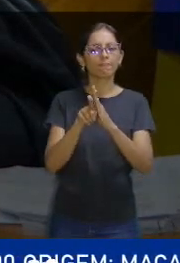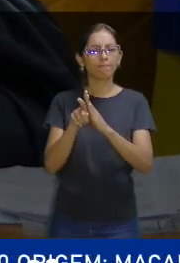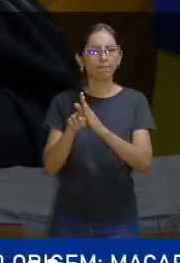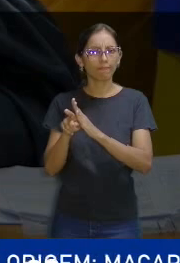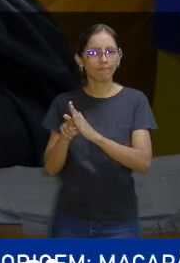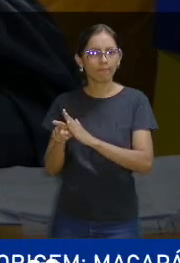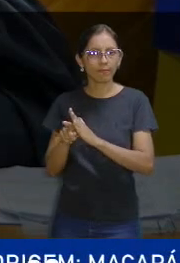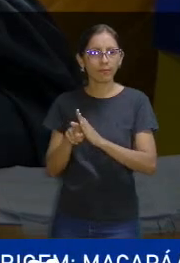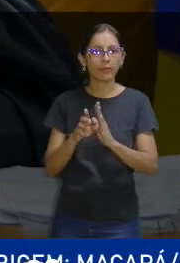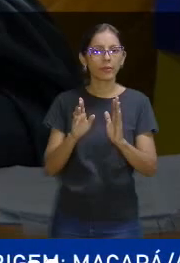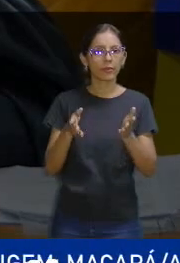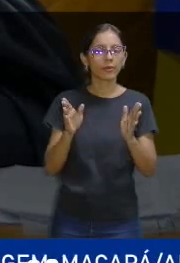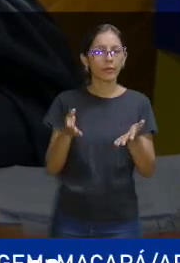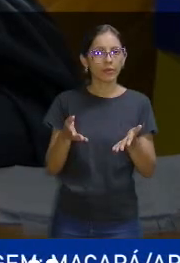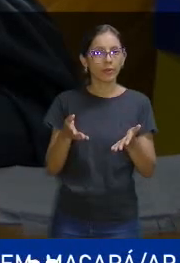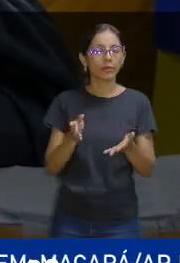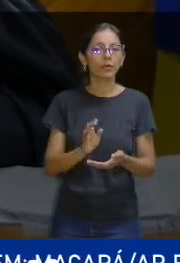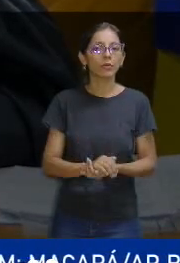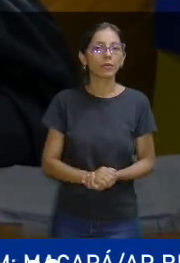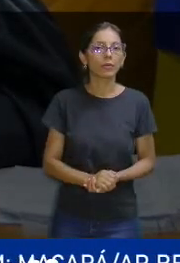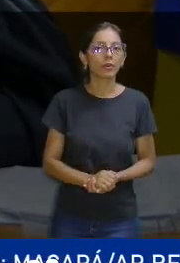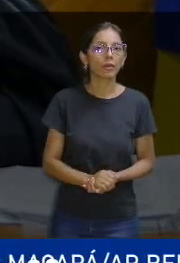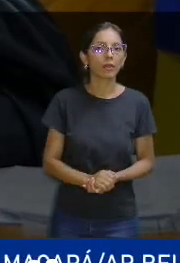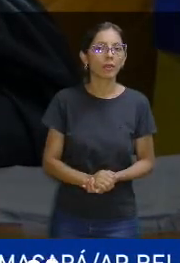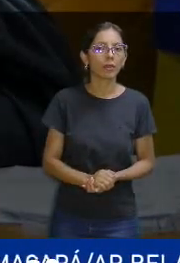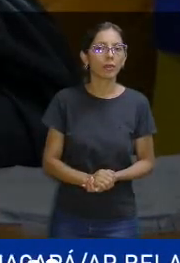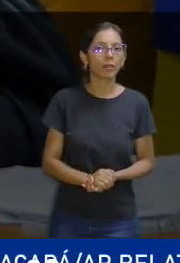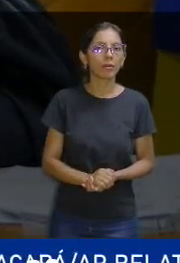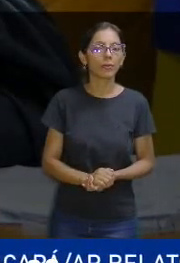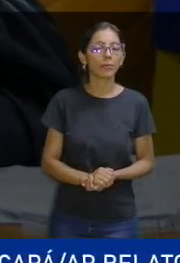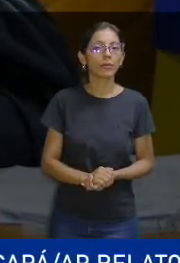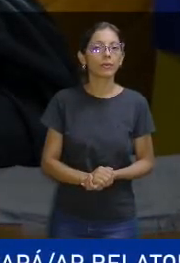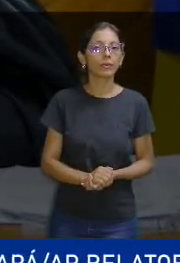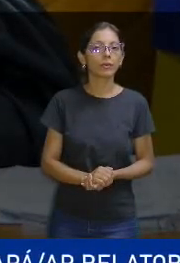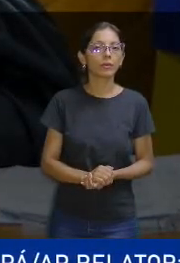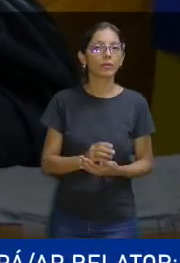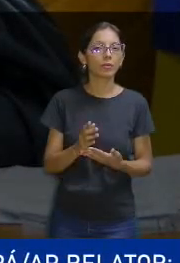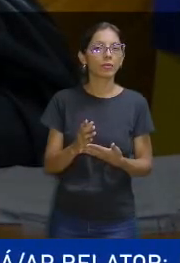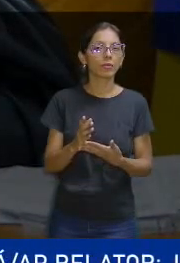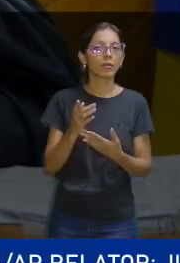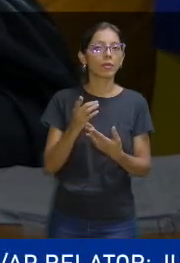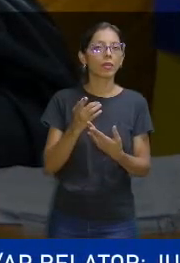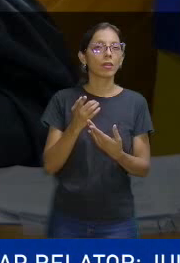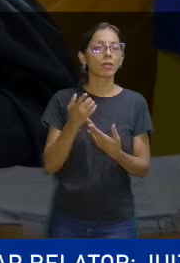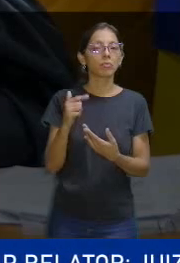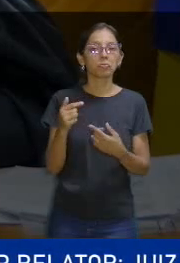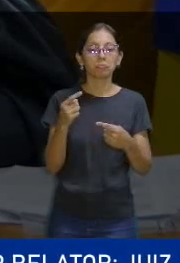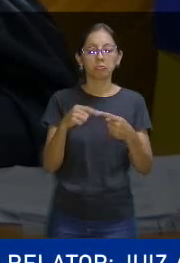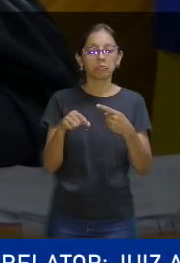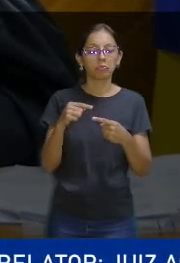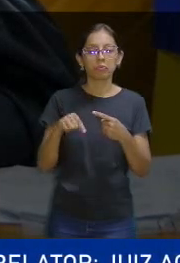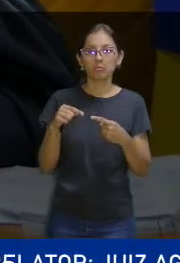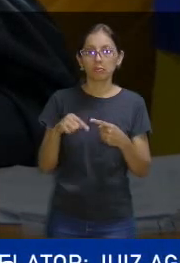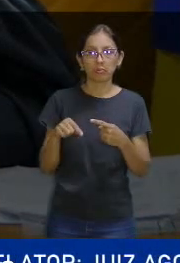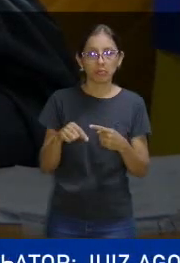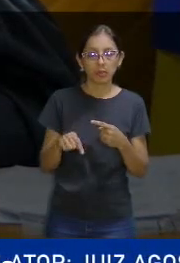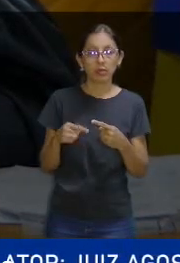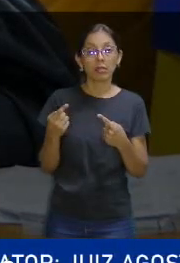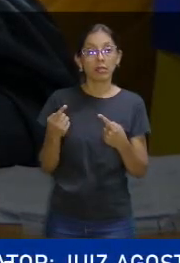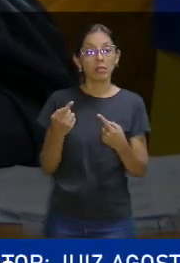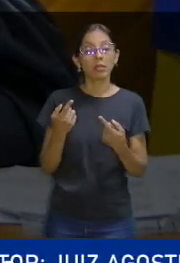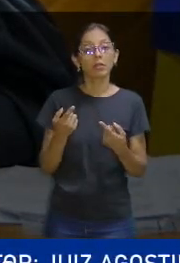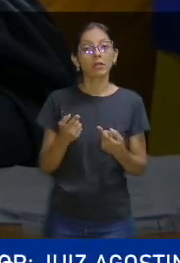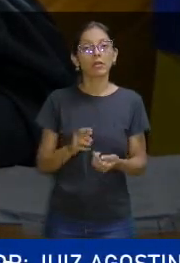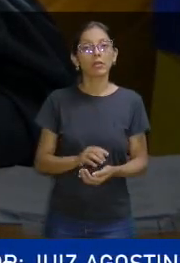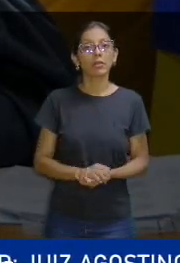do Tribunal Superior Eleitoral invocados e não teria discorrido sobre os motivos de sua não aplicação. Ainda,